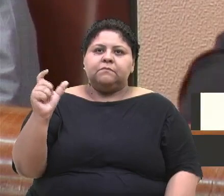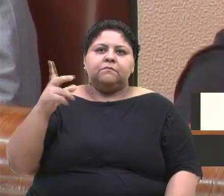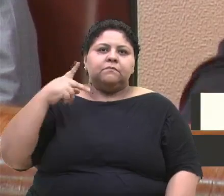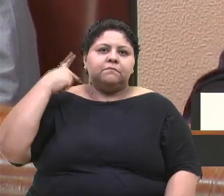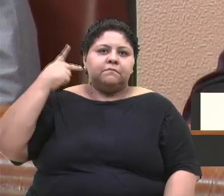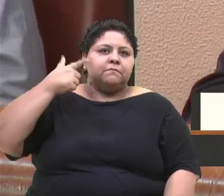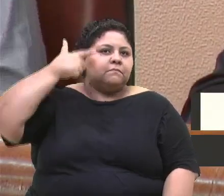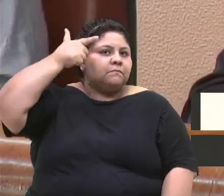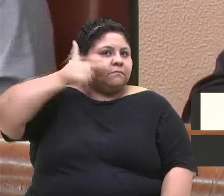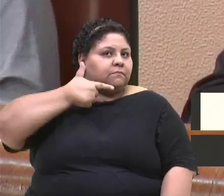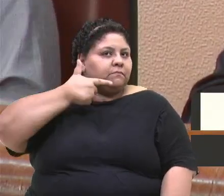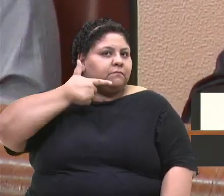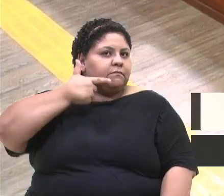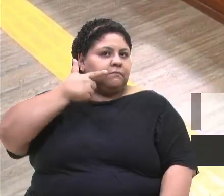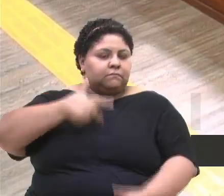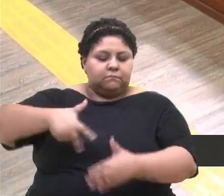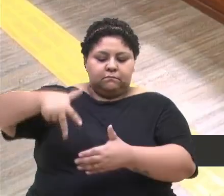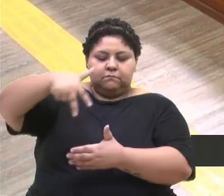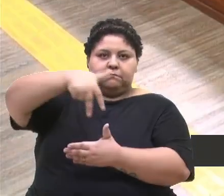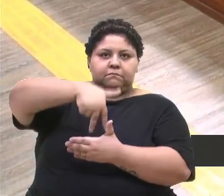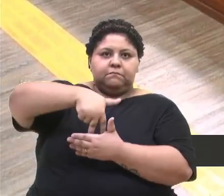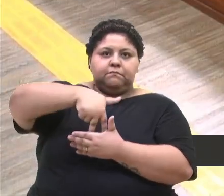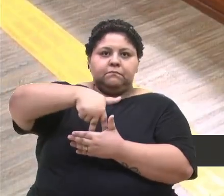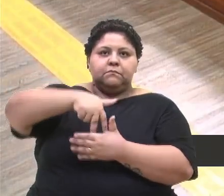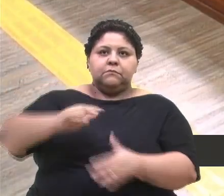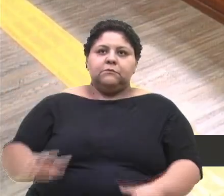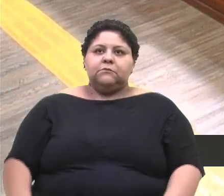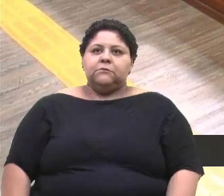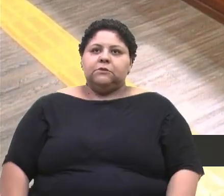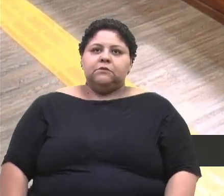Lucas Carinhato, na tribuna.